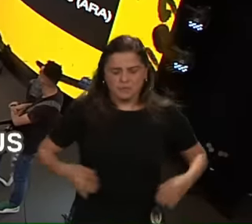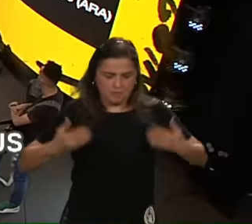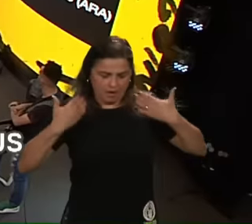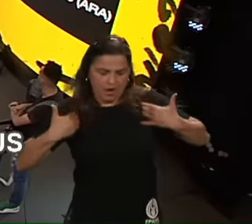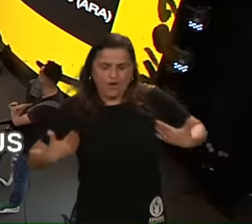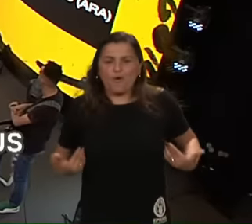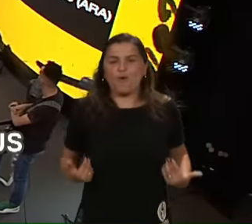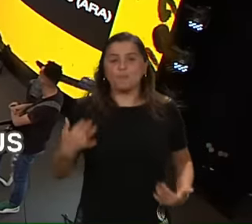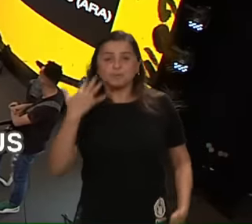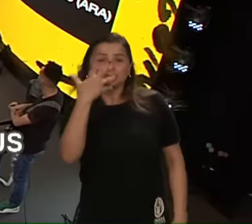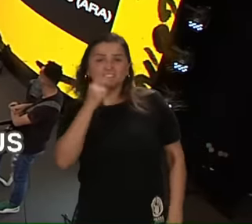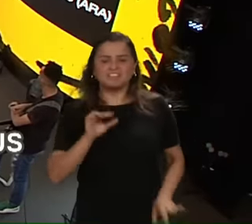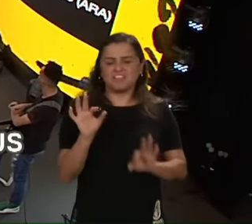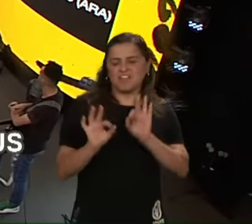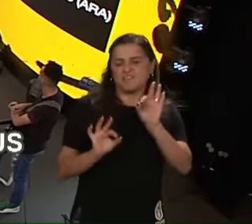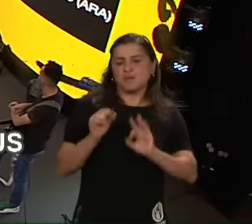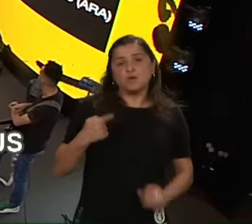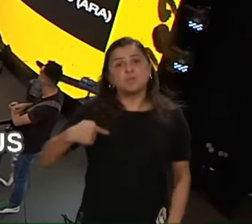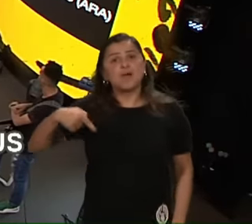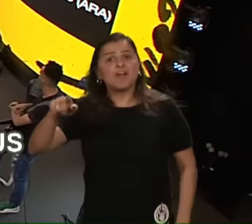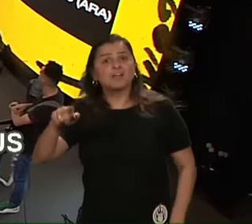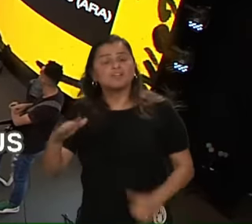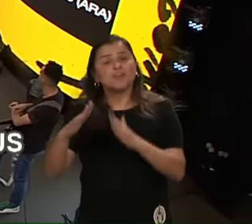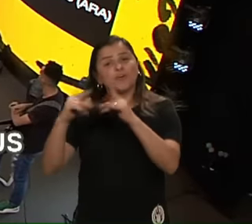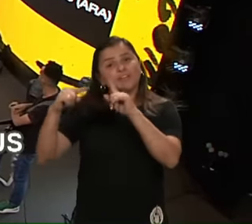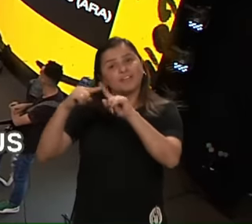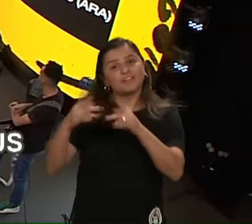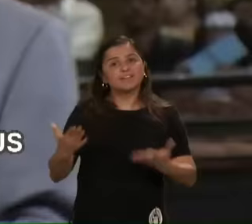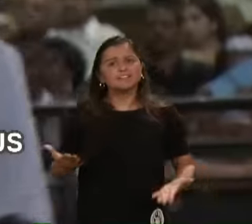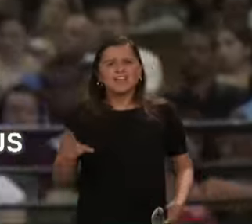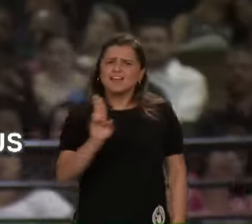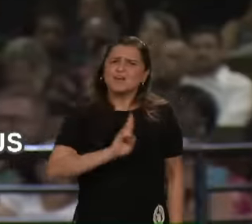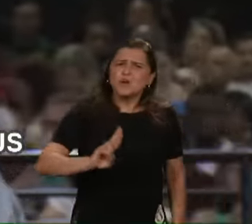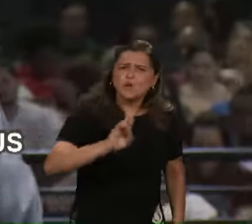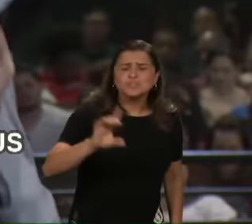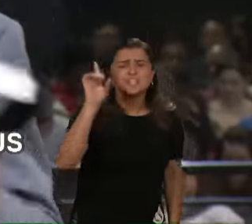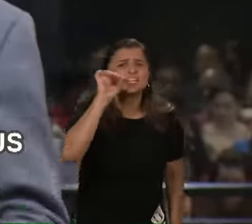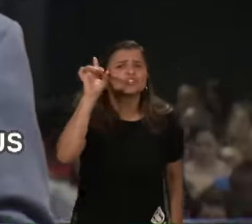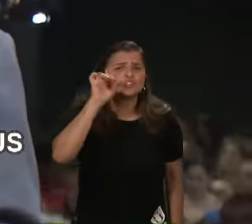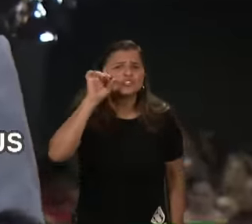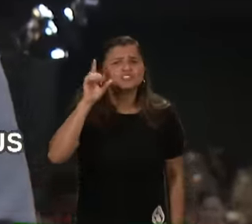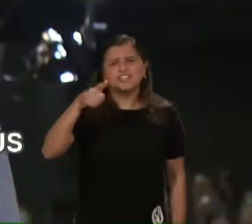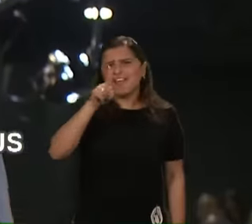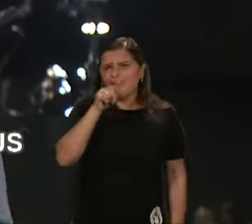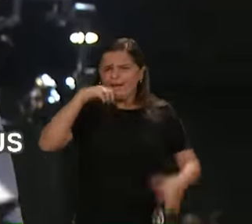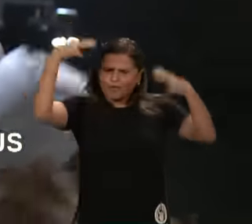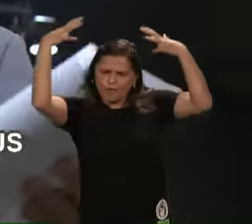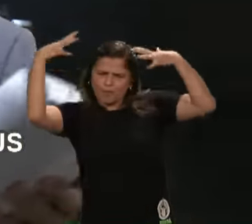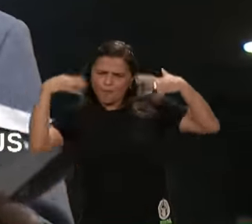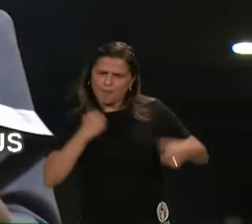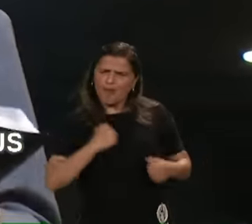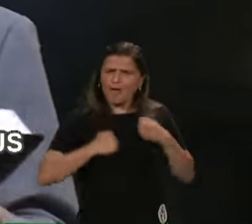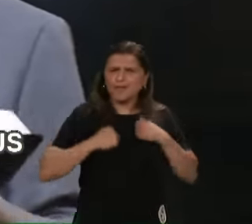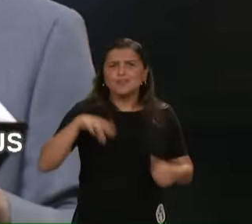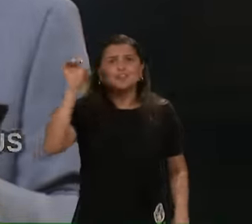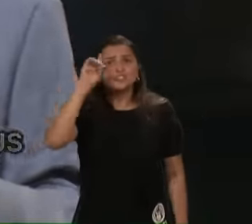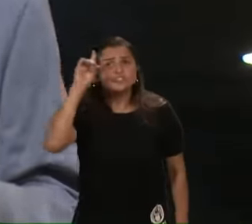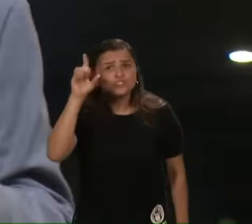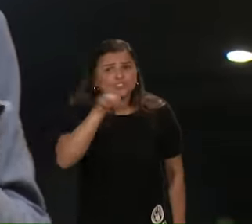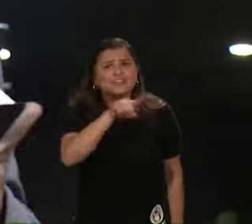bonita no domingo. Use a roupa bonita na segunda, na terça, na quarta, na quinta. Tome banho todo dia.